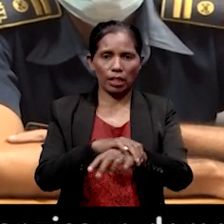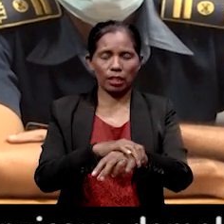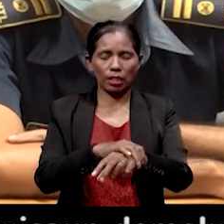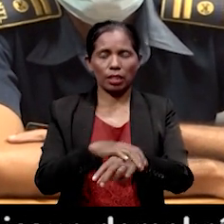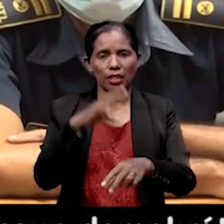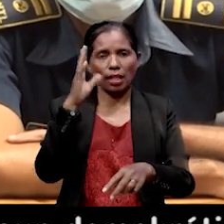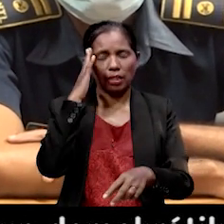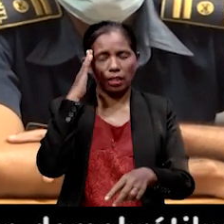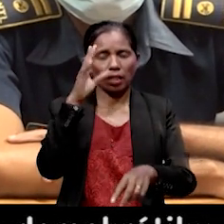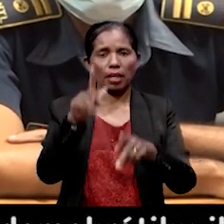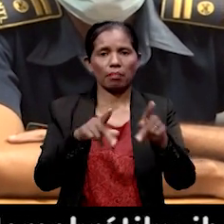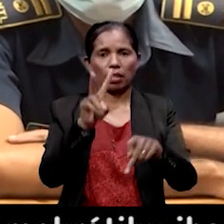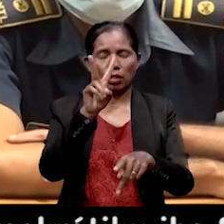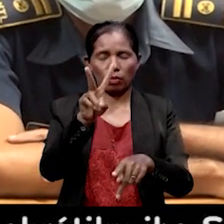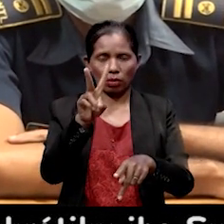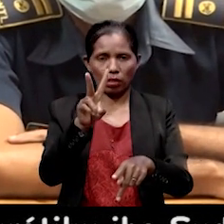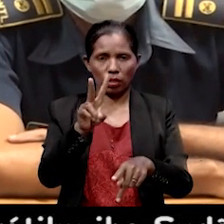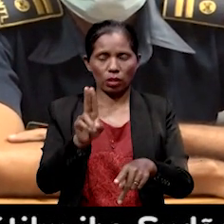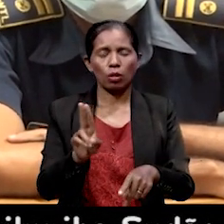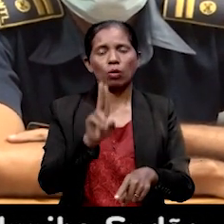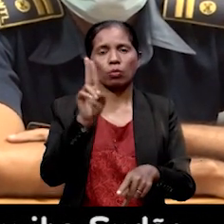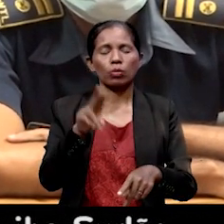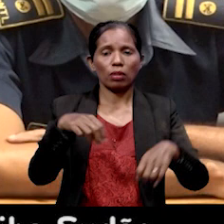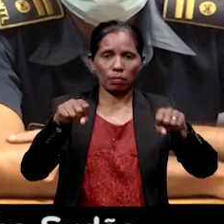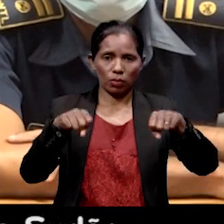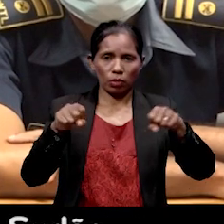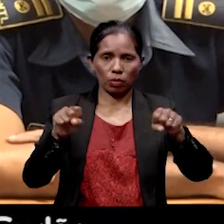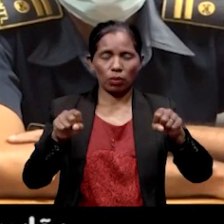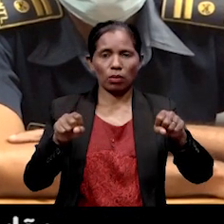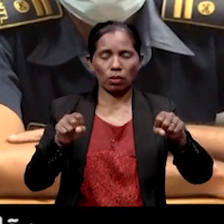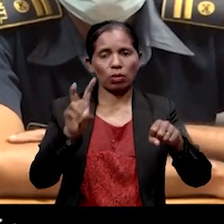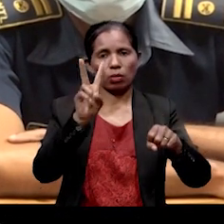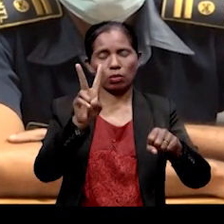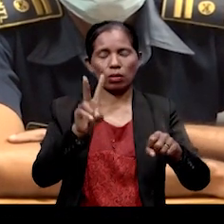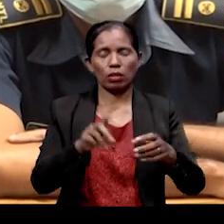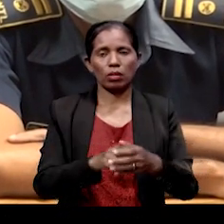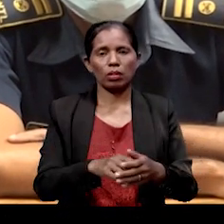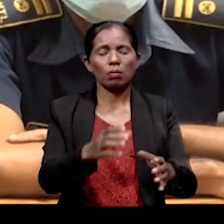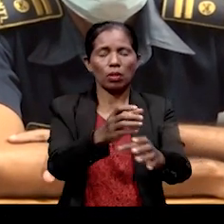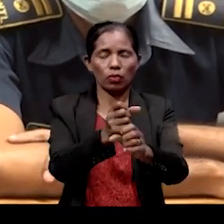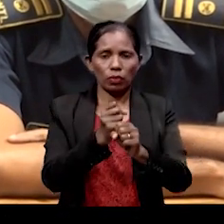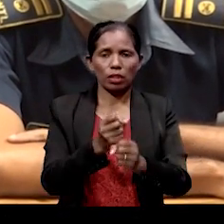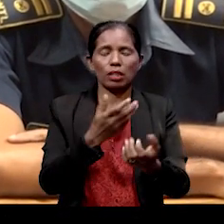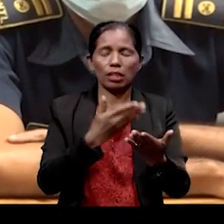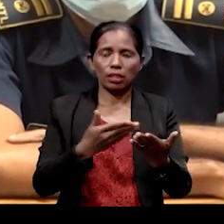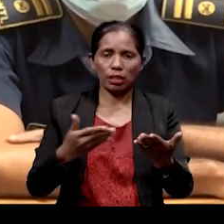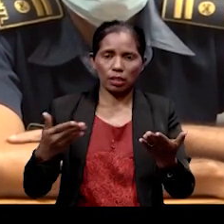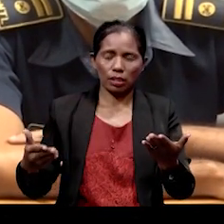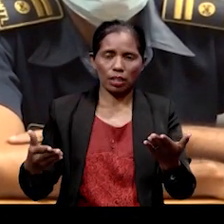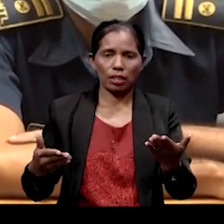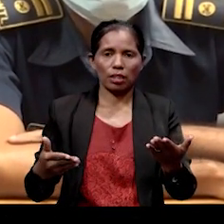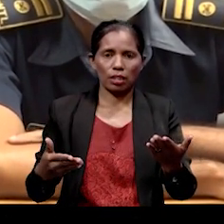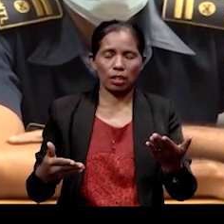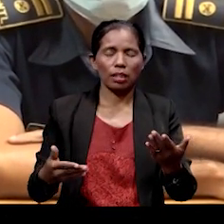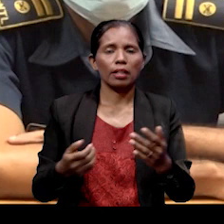identificar Eva na rua, nebe utiliza motor rua, curiba foti sasan o encomenda, na bem maka